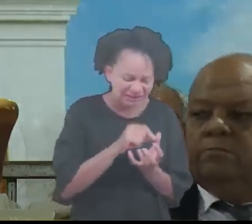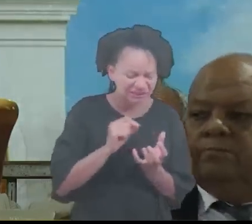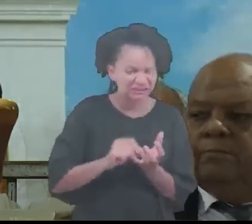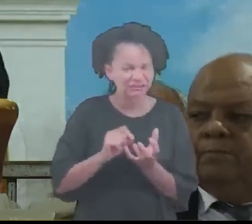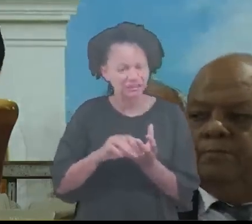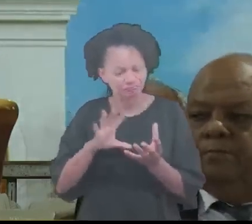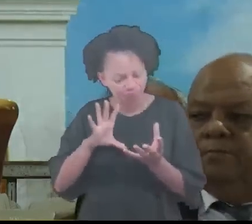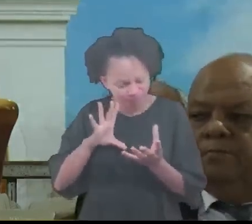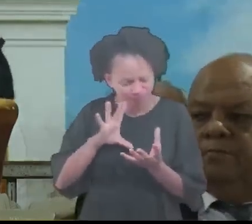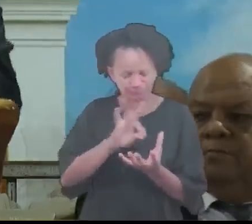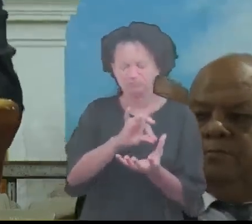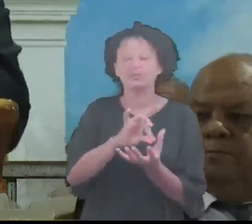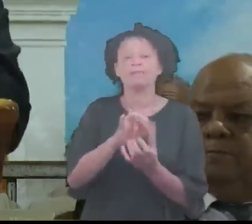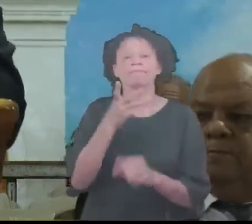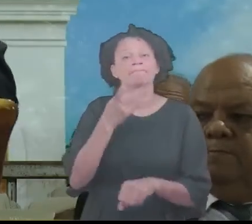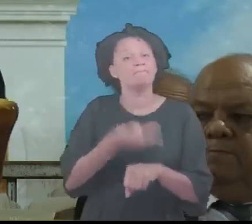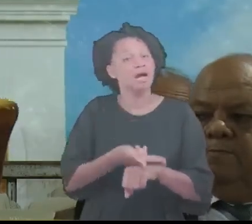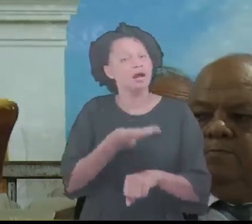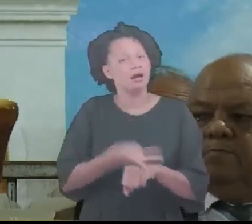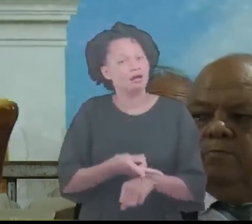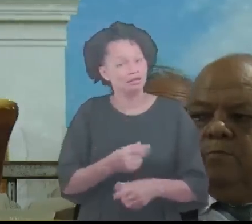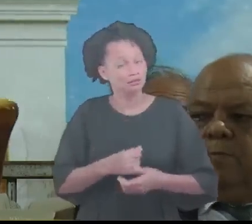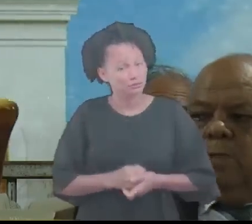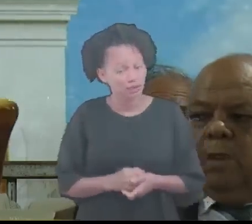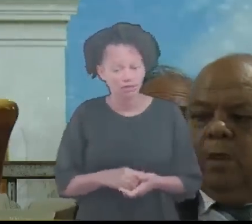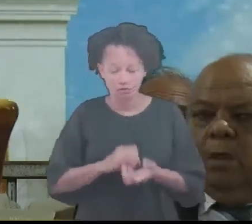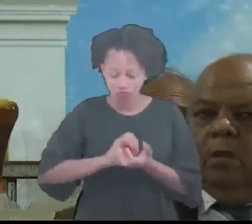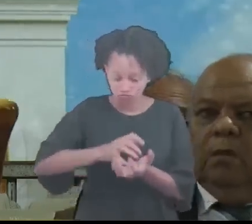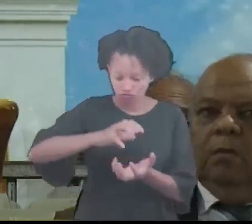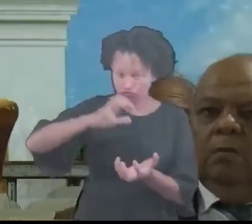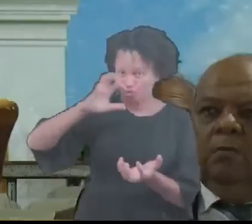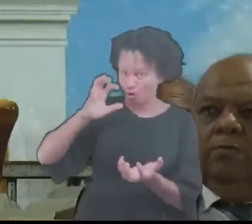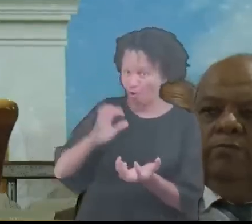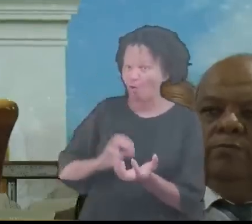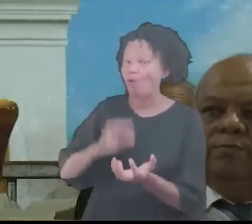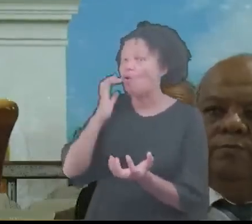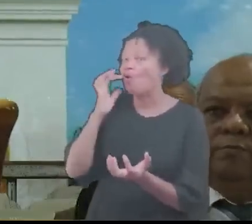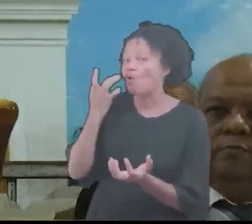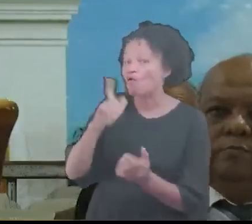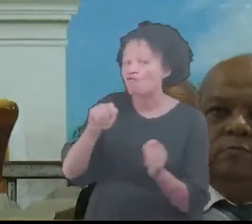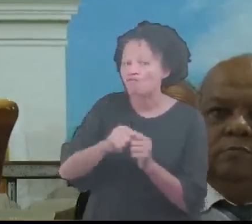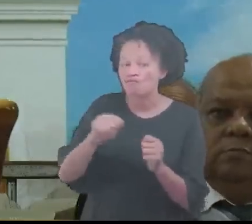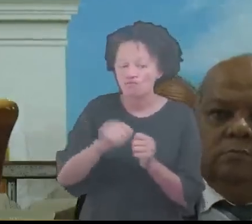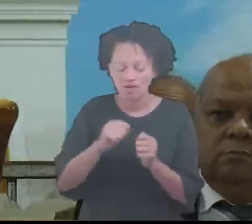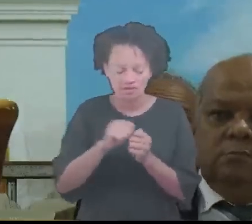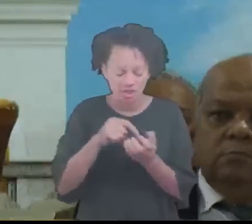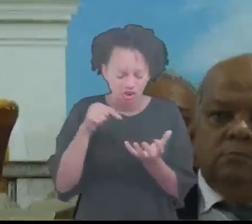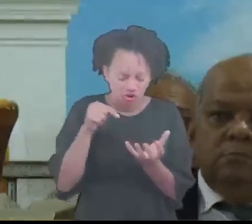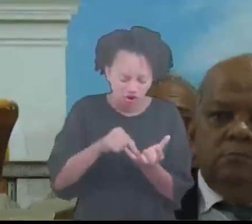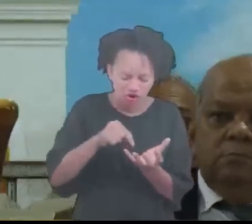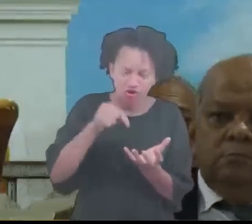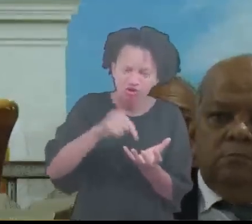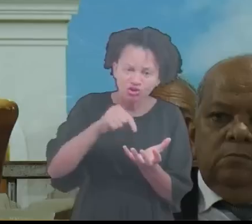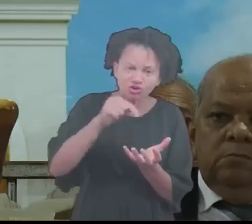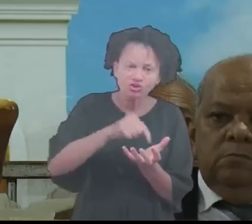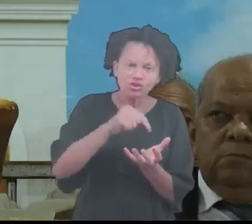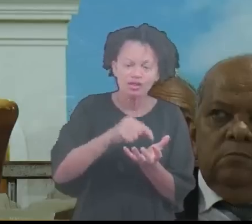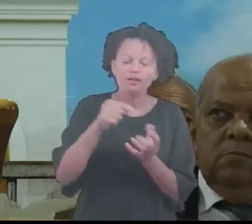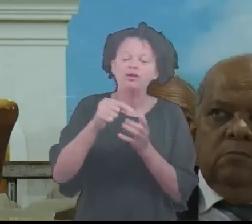seguradas na prata. Joias de ouro te faremos com pregos. Pregos aqui